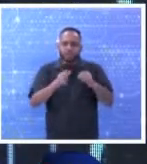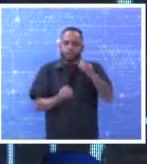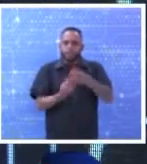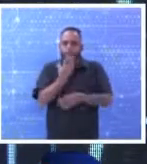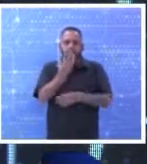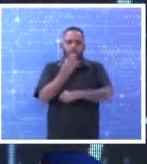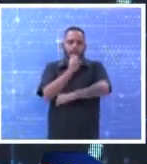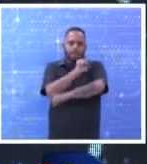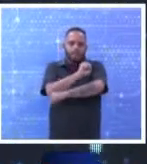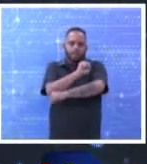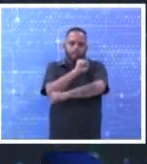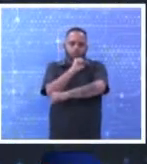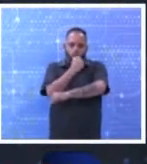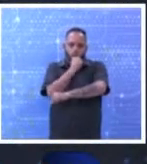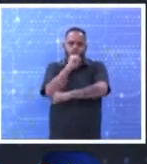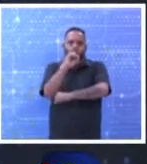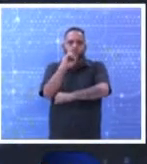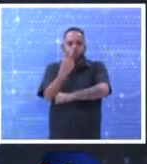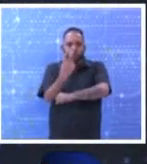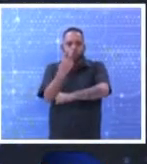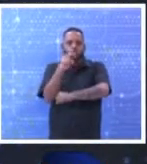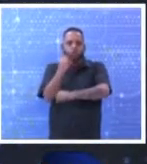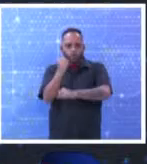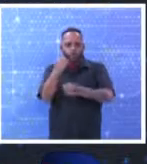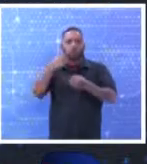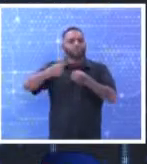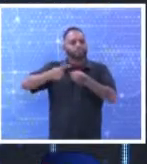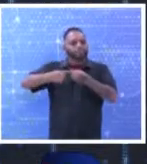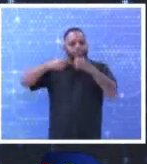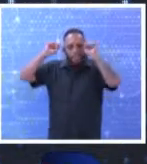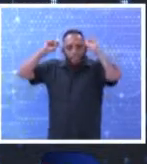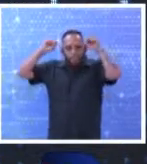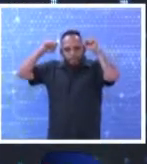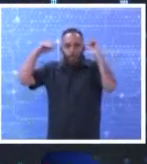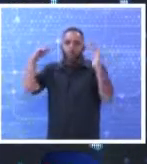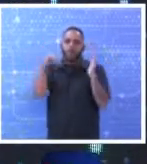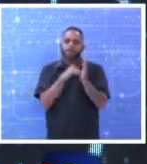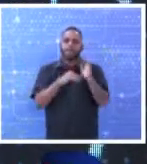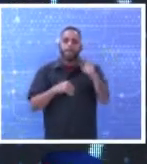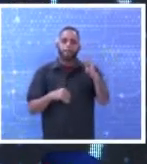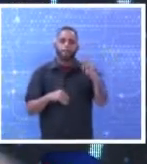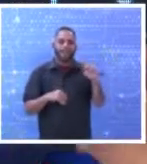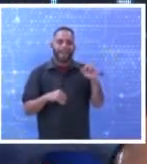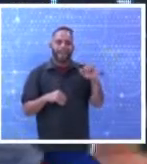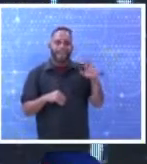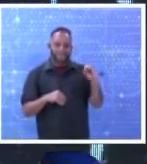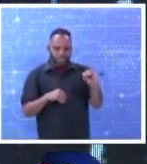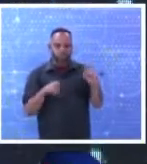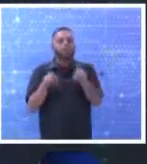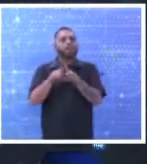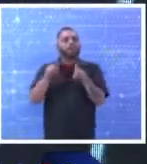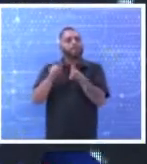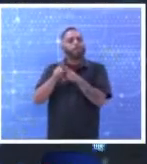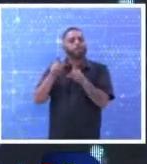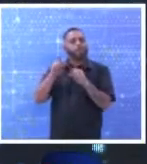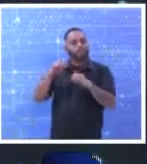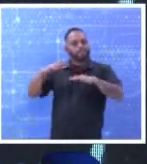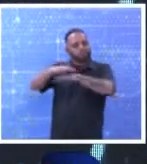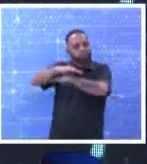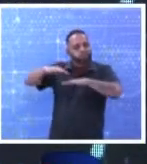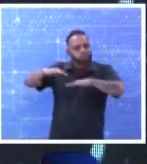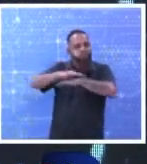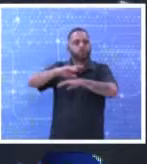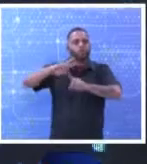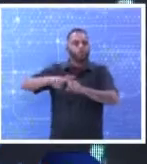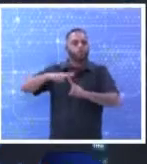282 de Chapecó a Paraíso começo da br-470 no parque duplicação da br-101